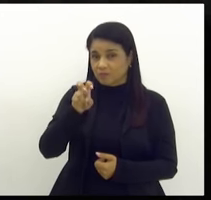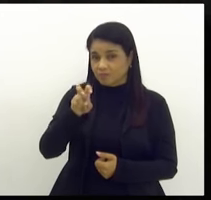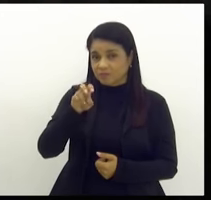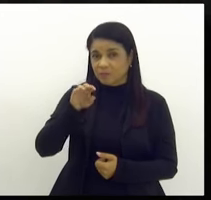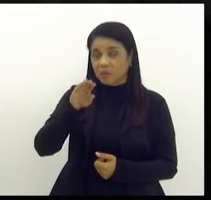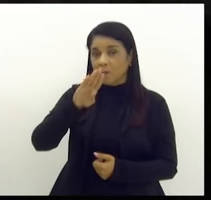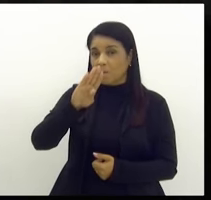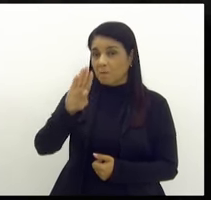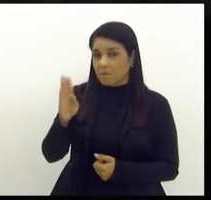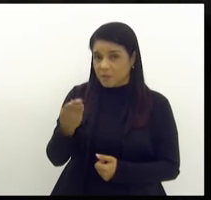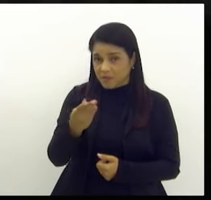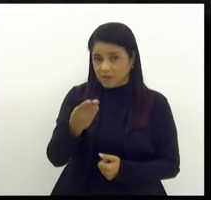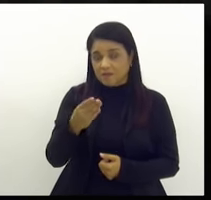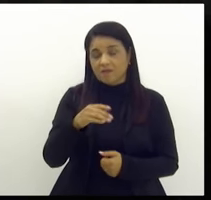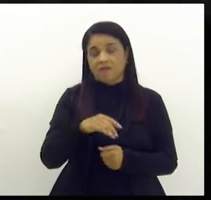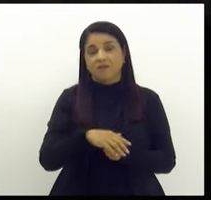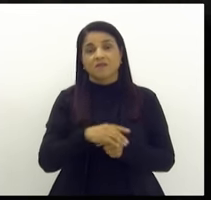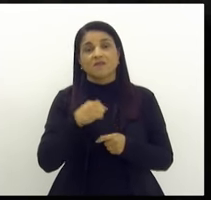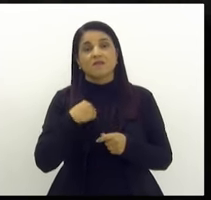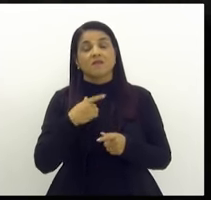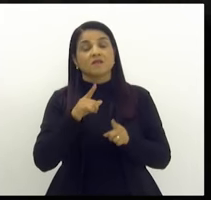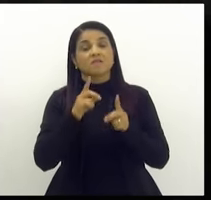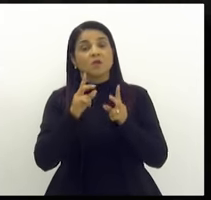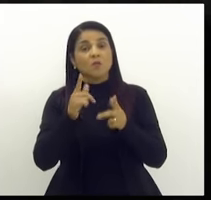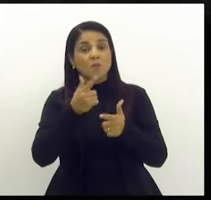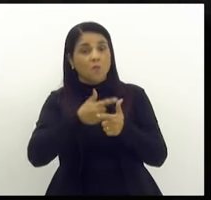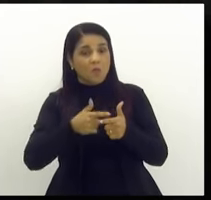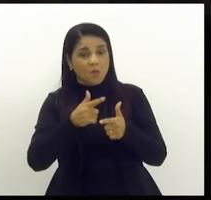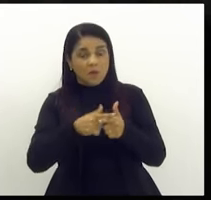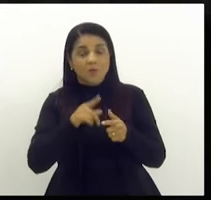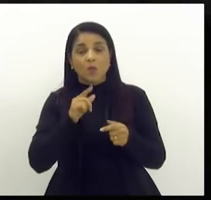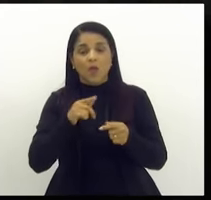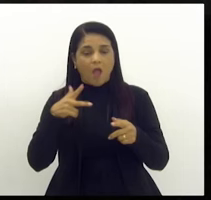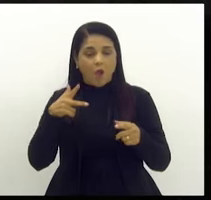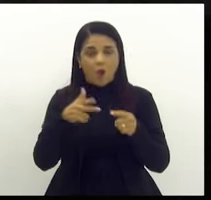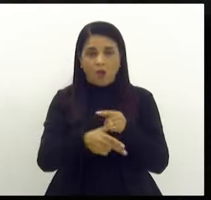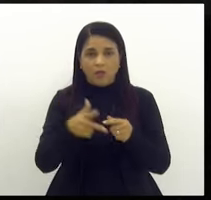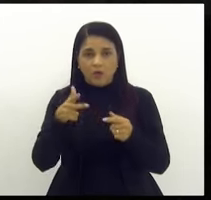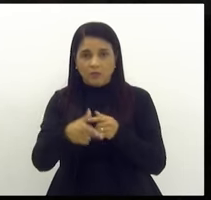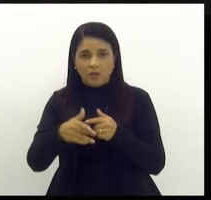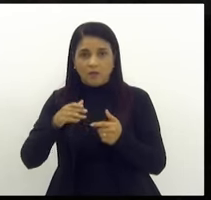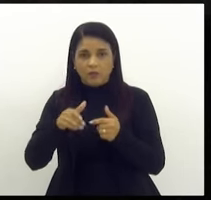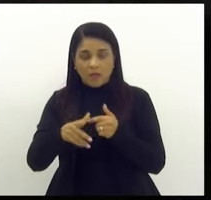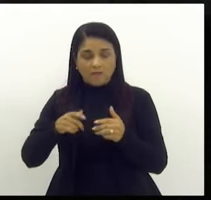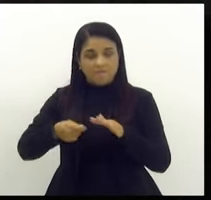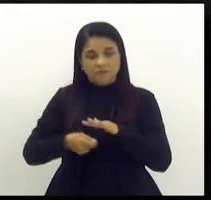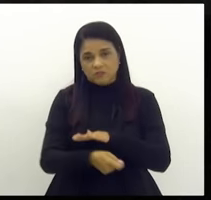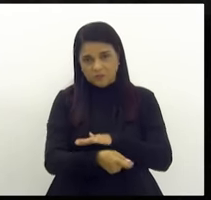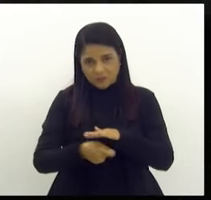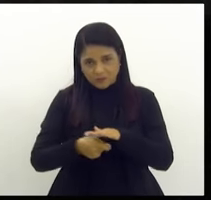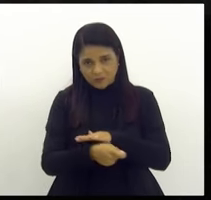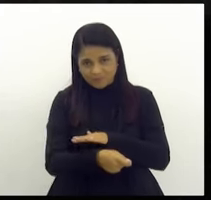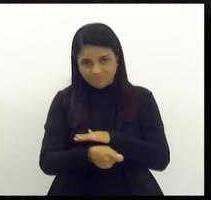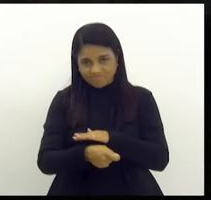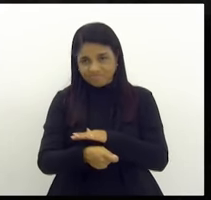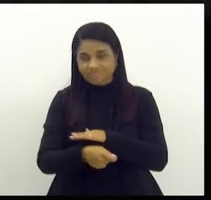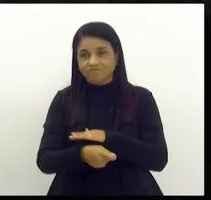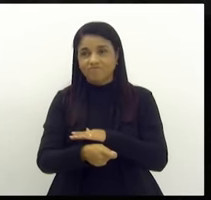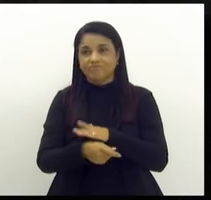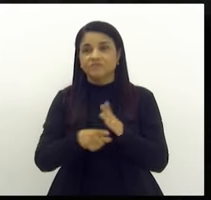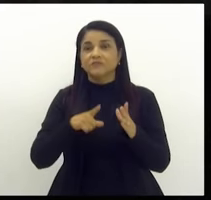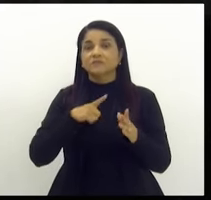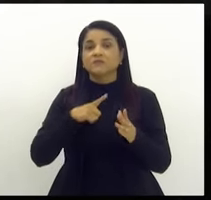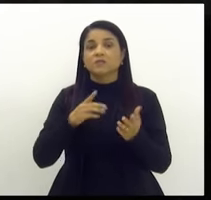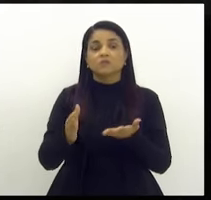também é vovó vi a uva é cortar investimento primeira coisa é cortar investimento quanto é que tem no